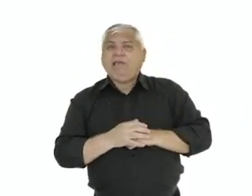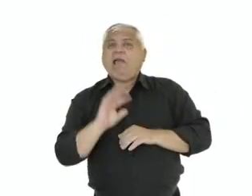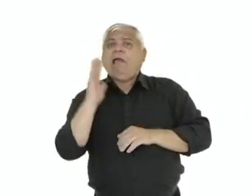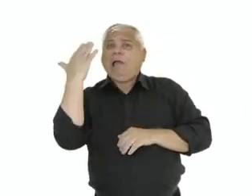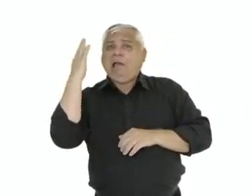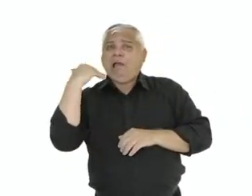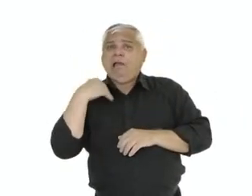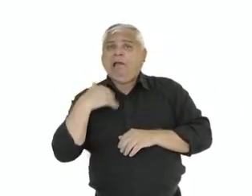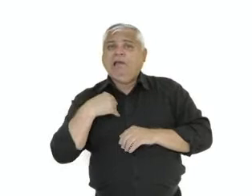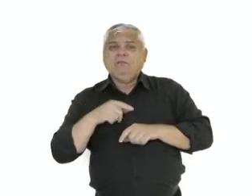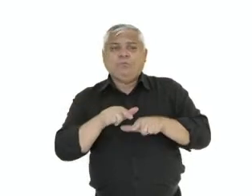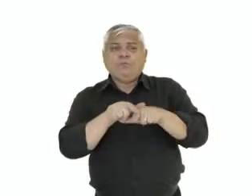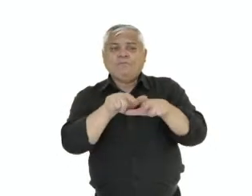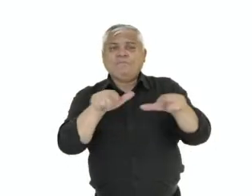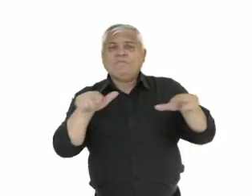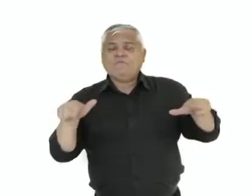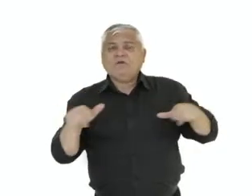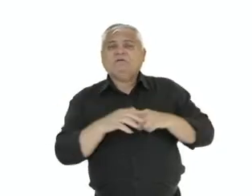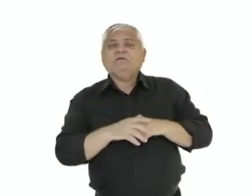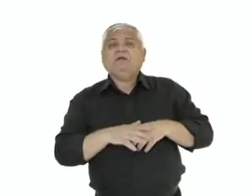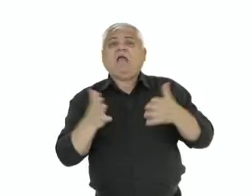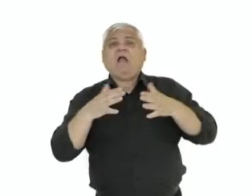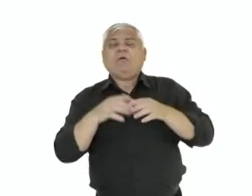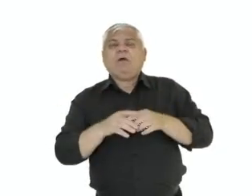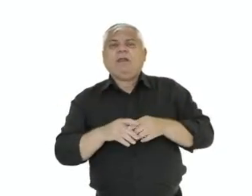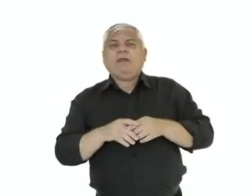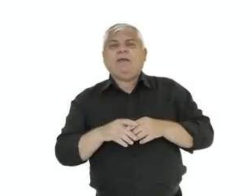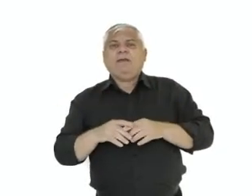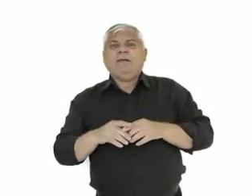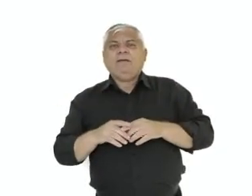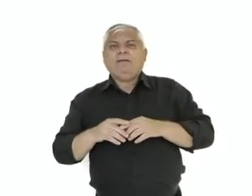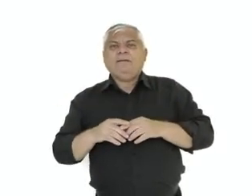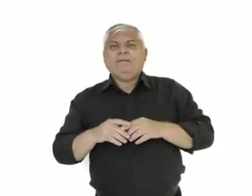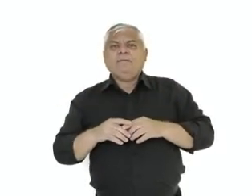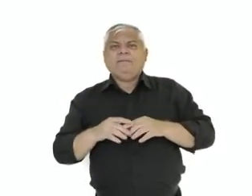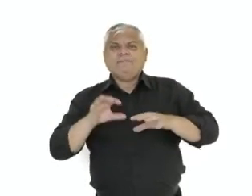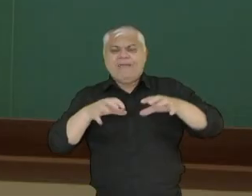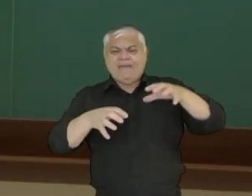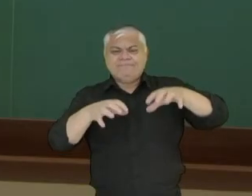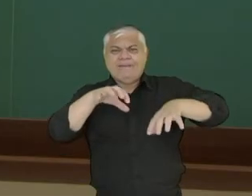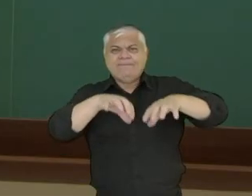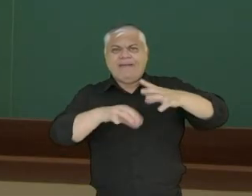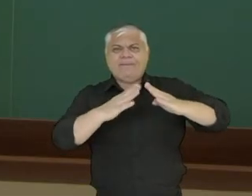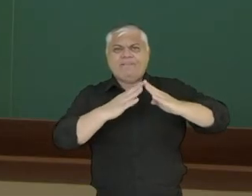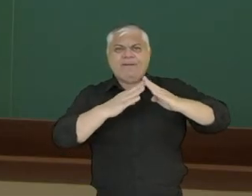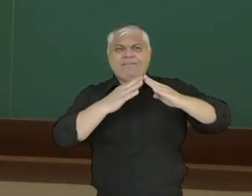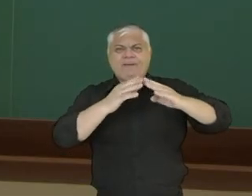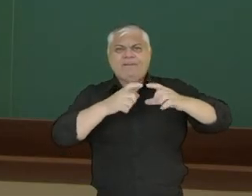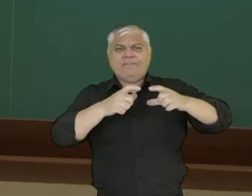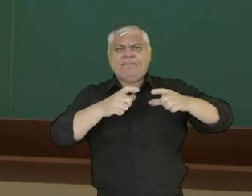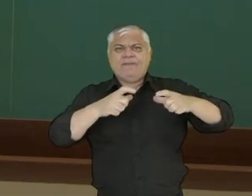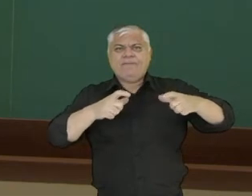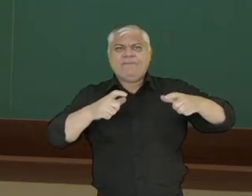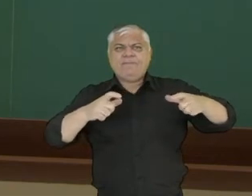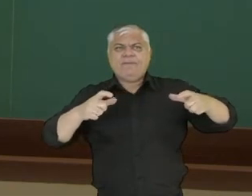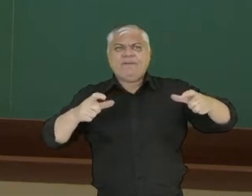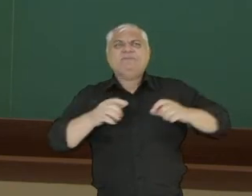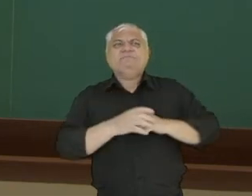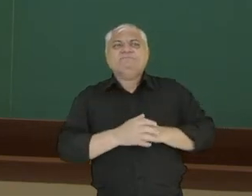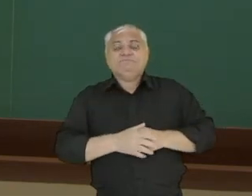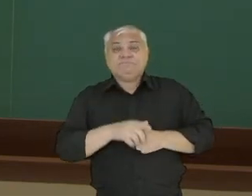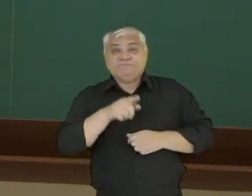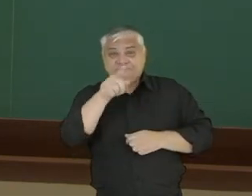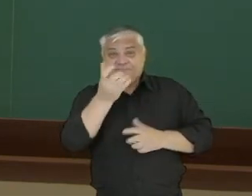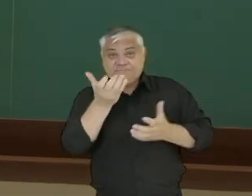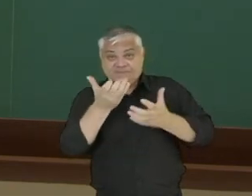plenamente ocupadas acabam estando ocupadas. E se você quiser saber um pouco mais sobre isso, nós temos aqui